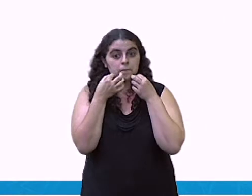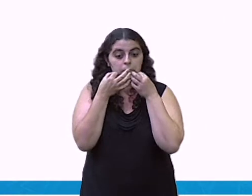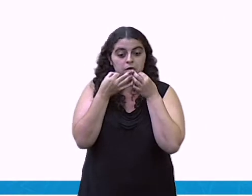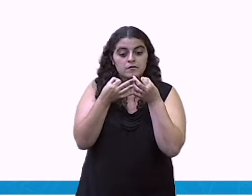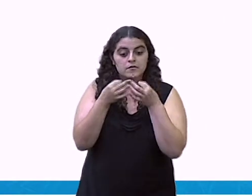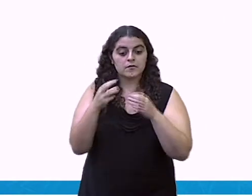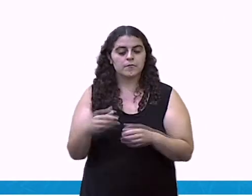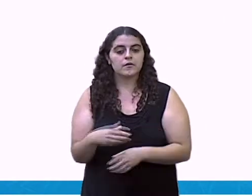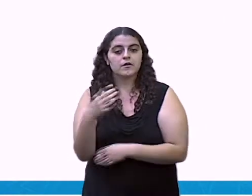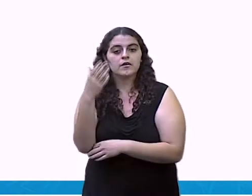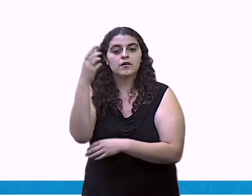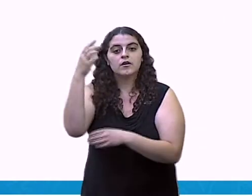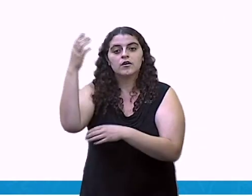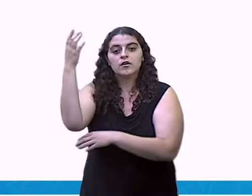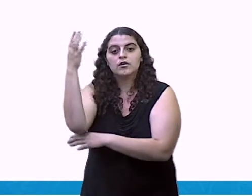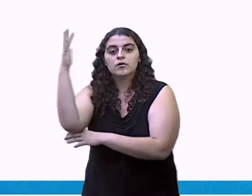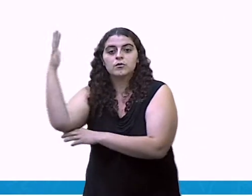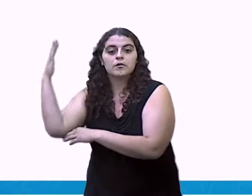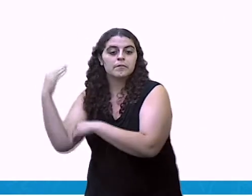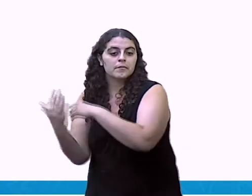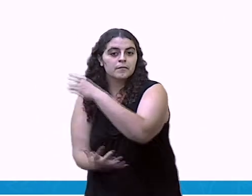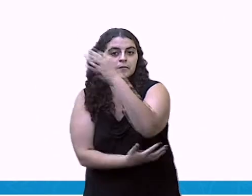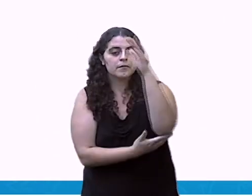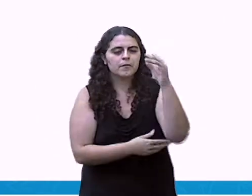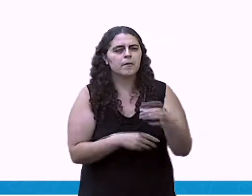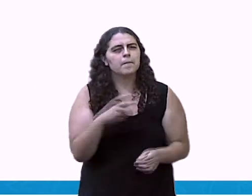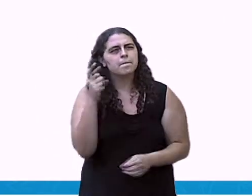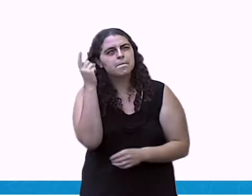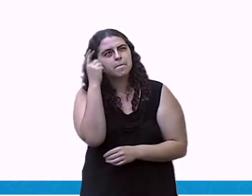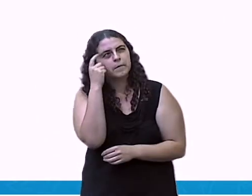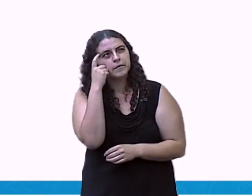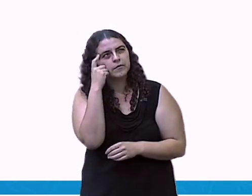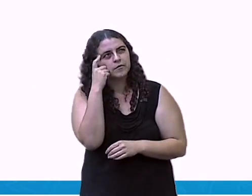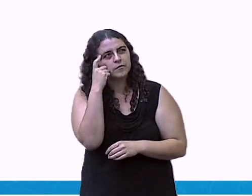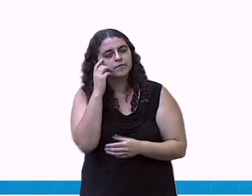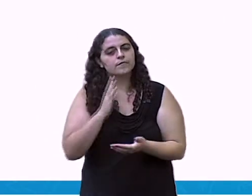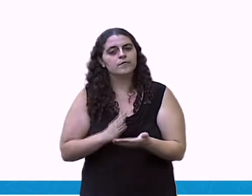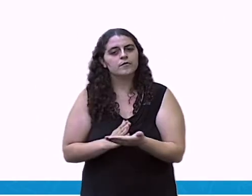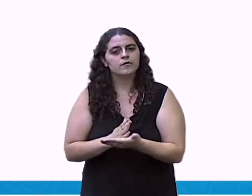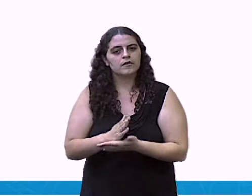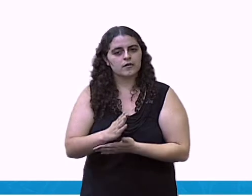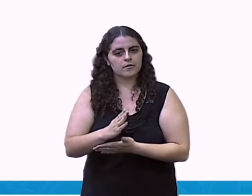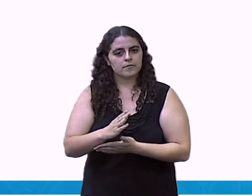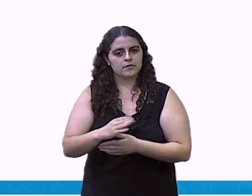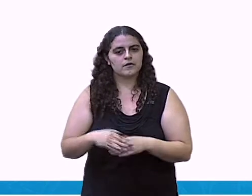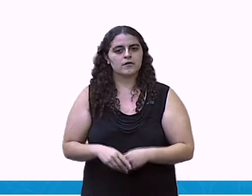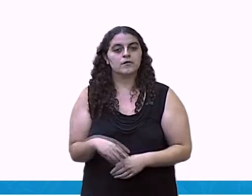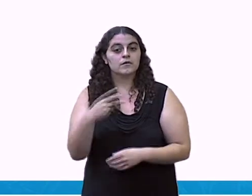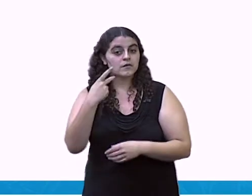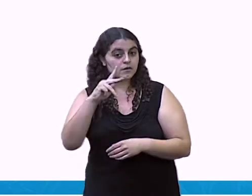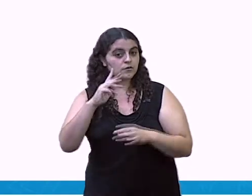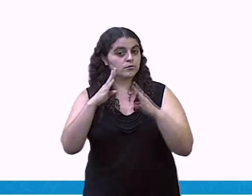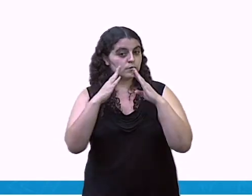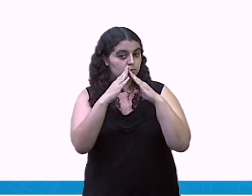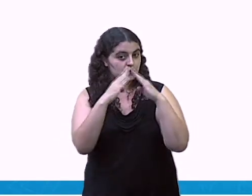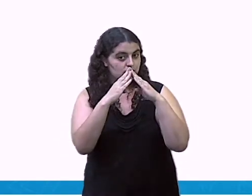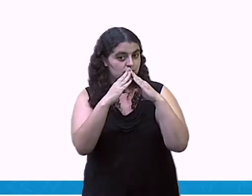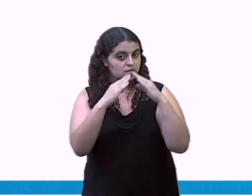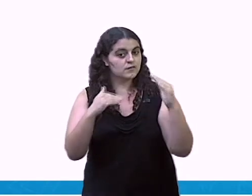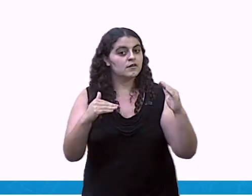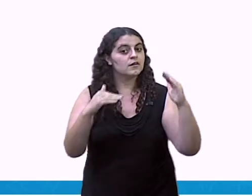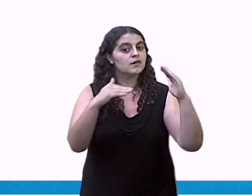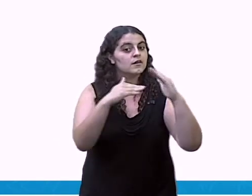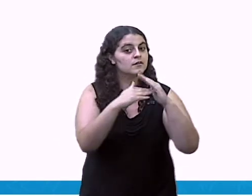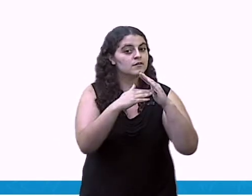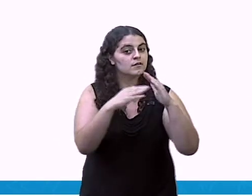Paisagem. Pense no caminho que você faz da sua casa para a escola ou na rua que você